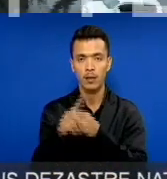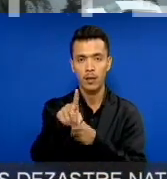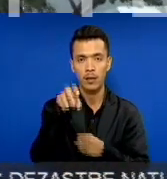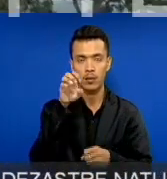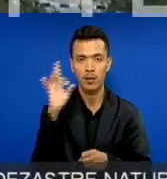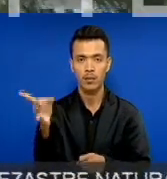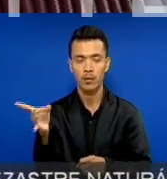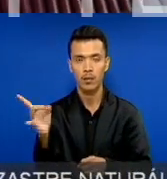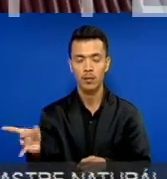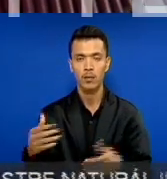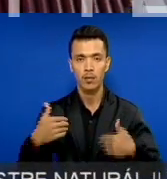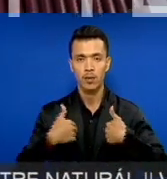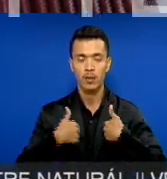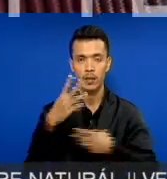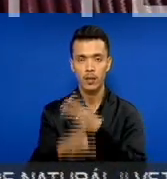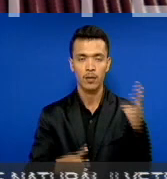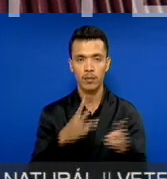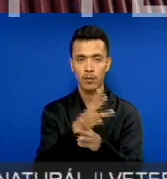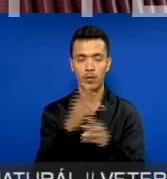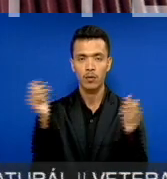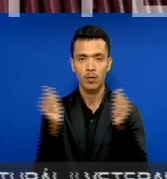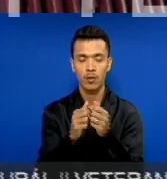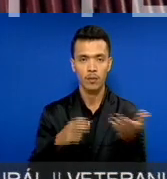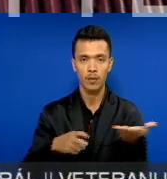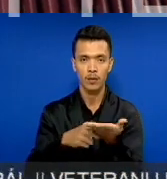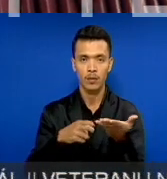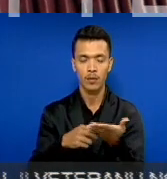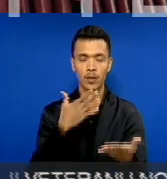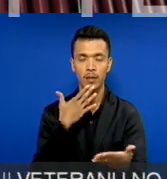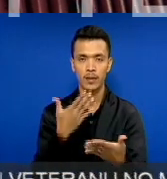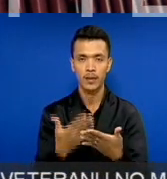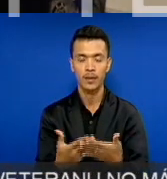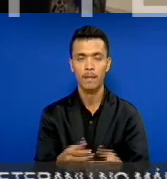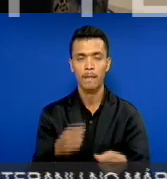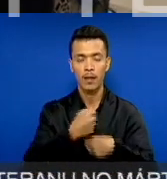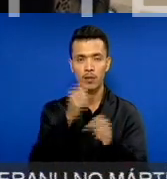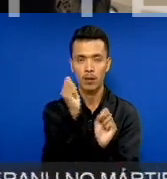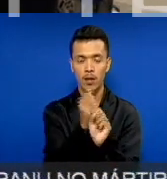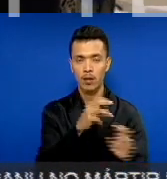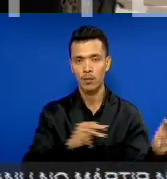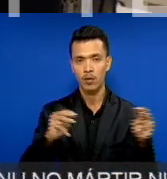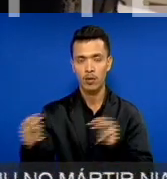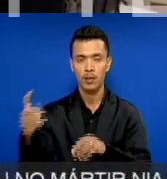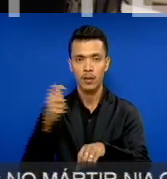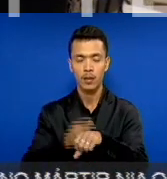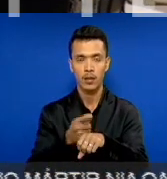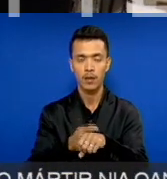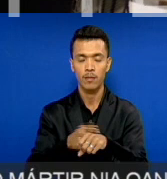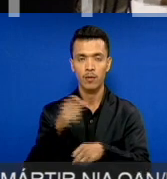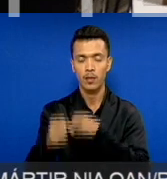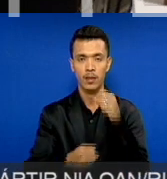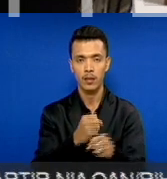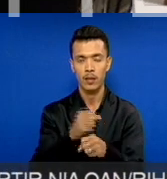ou alo nulo racing e a mundo o passaporte qualidade de ag. Também, a tua mudança para validade de passaporte, o citinan